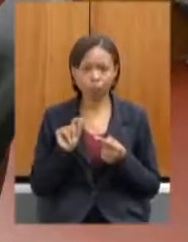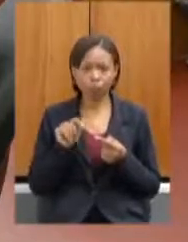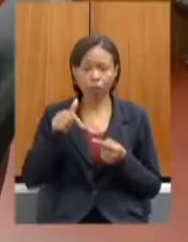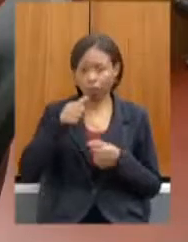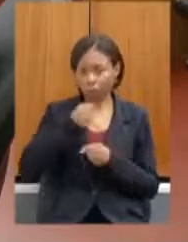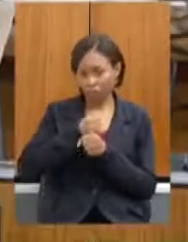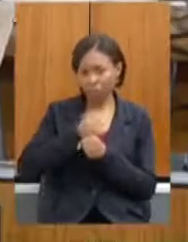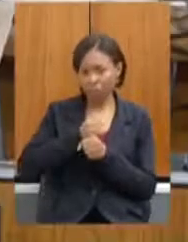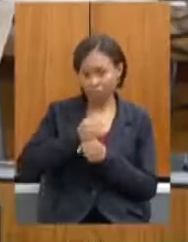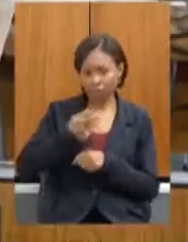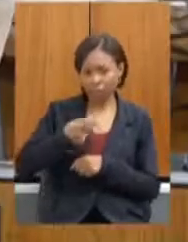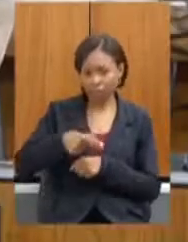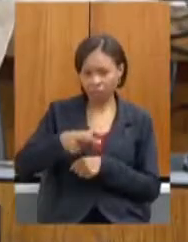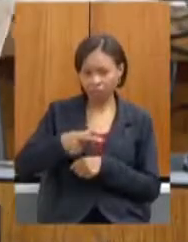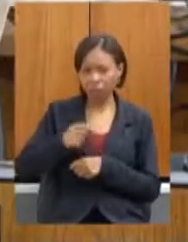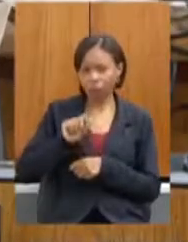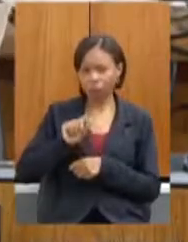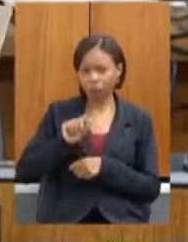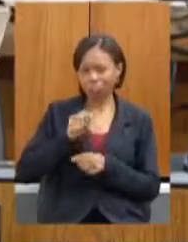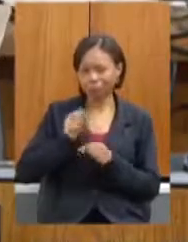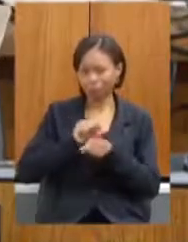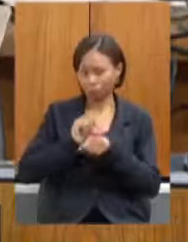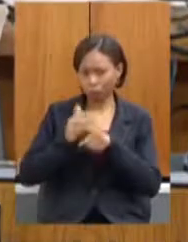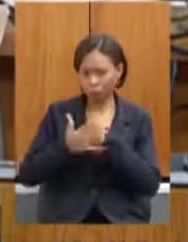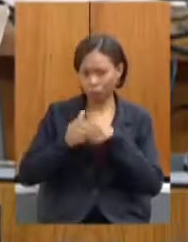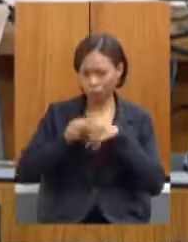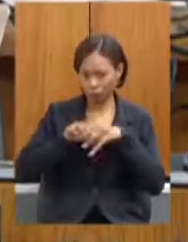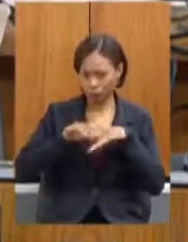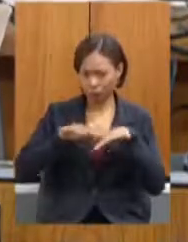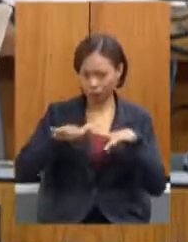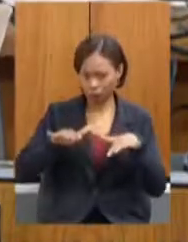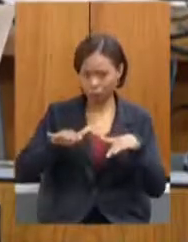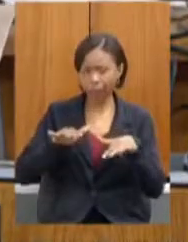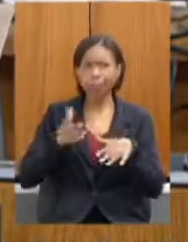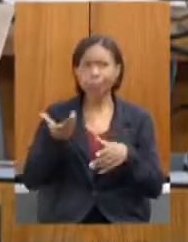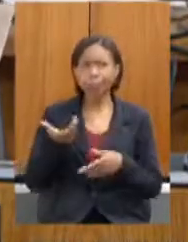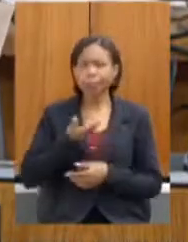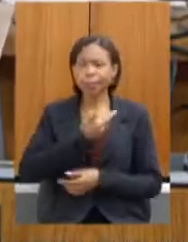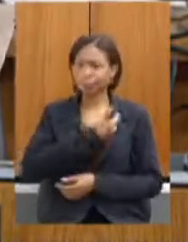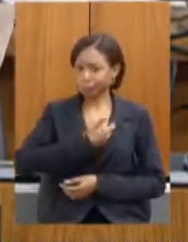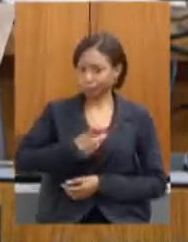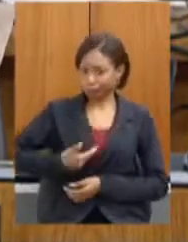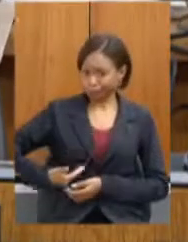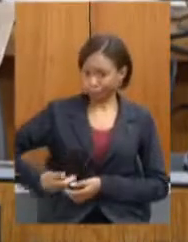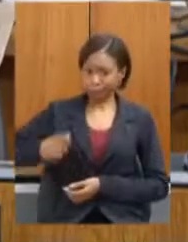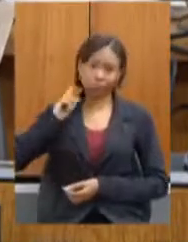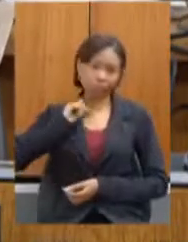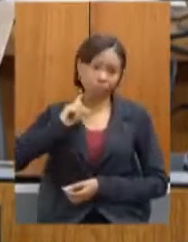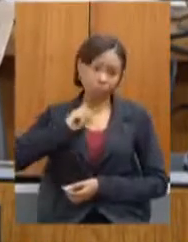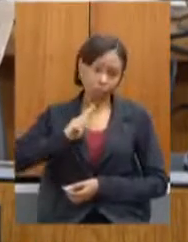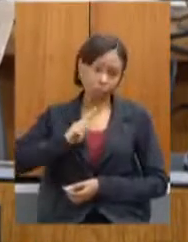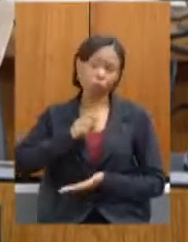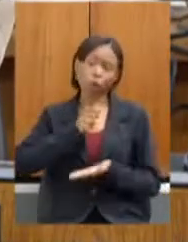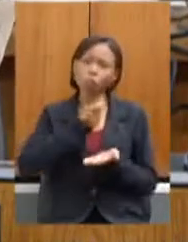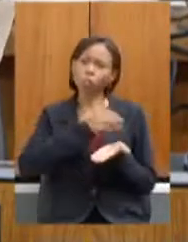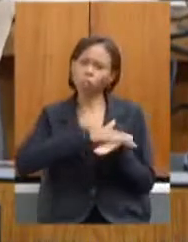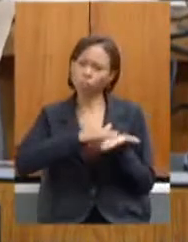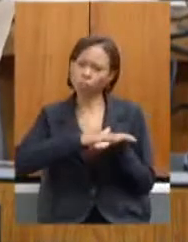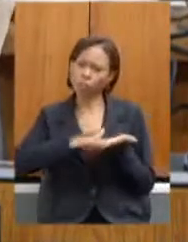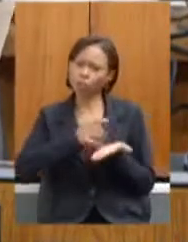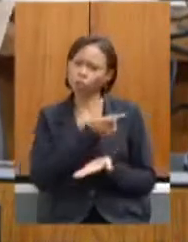de uma pandemia como é que nós estamos enfrentando Governo do Estado Executor despesas pagas em 2020